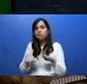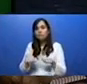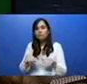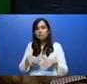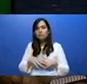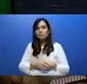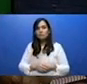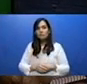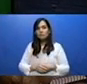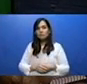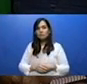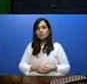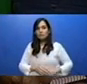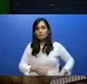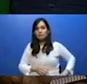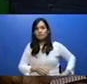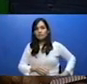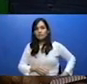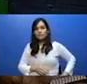de hoje.